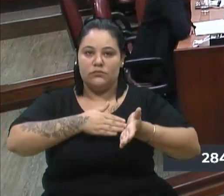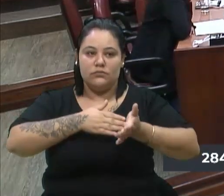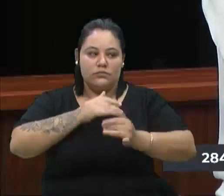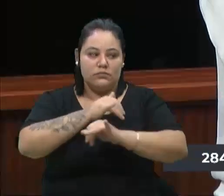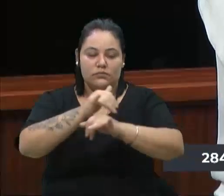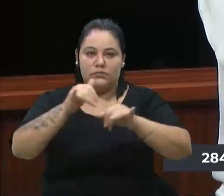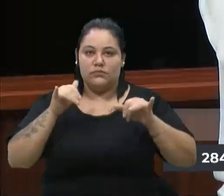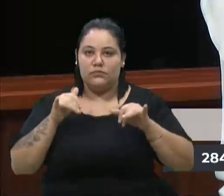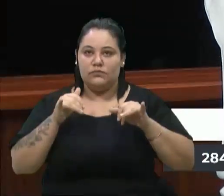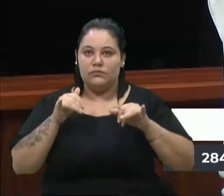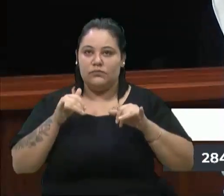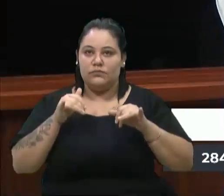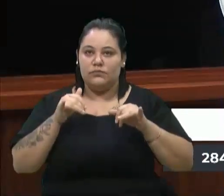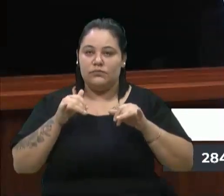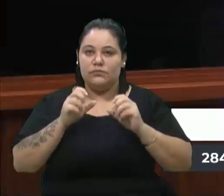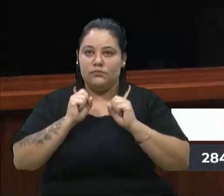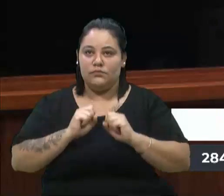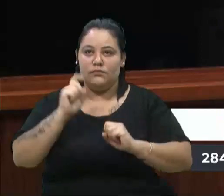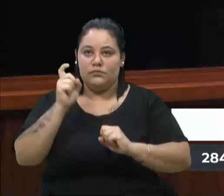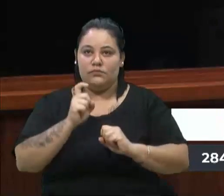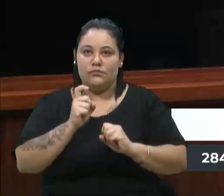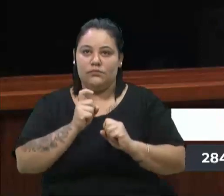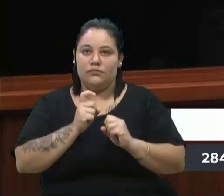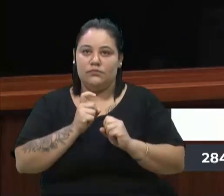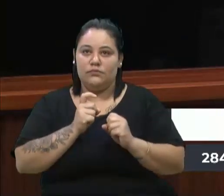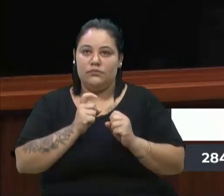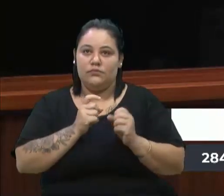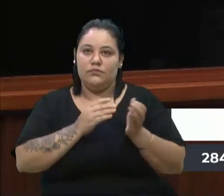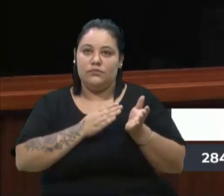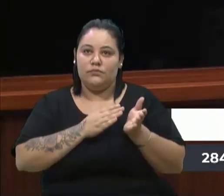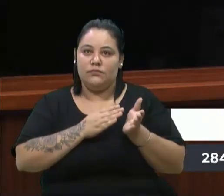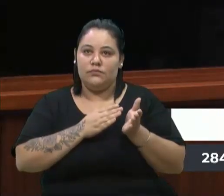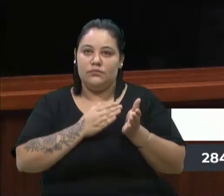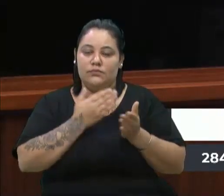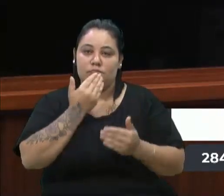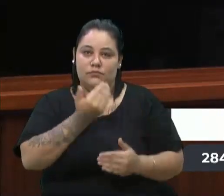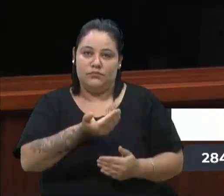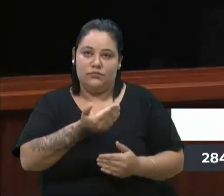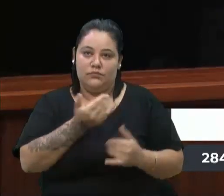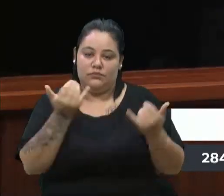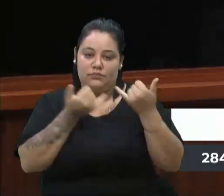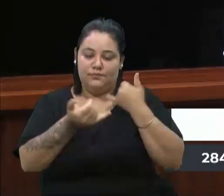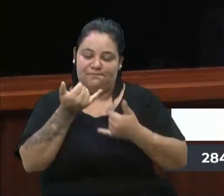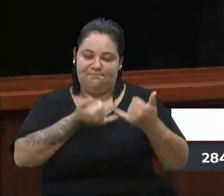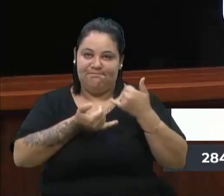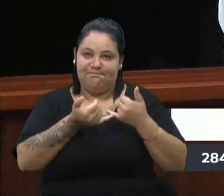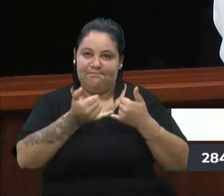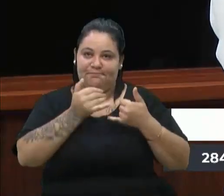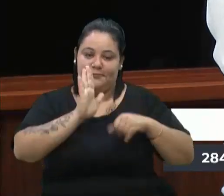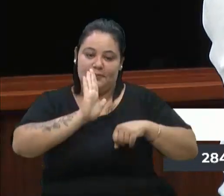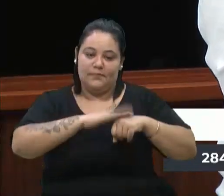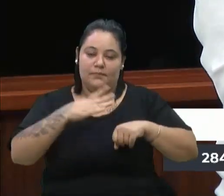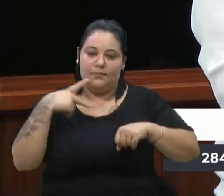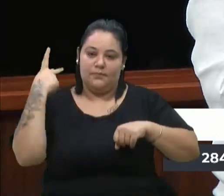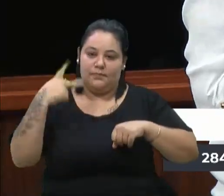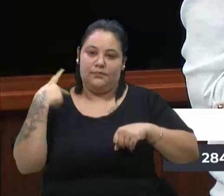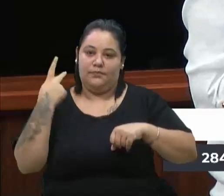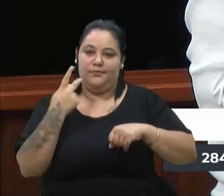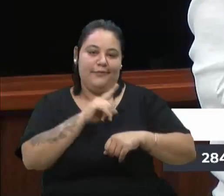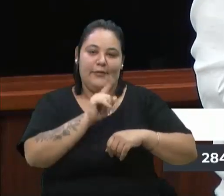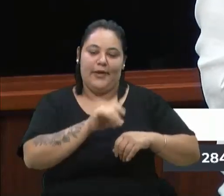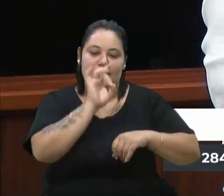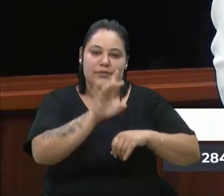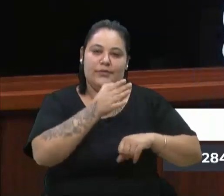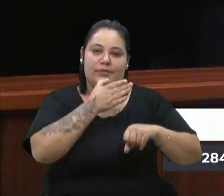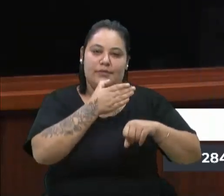pese ser um pedido de informação, isso sim é uma coisa muito mais política do que regimental, porque a gente sabe o